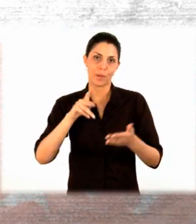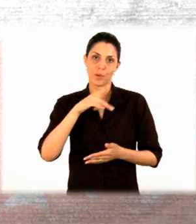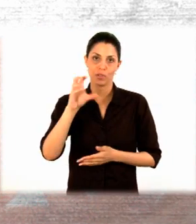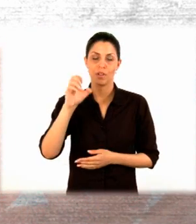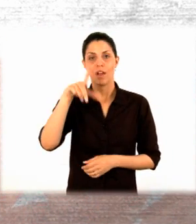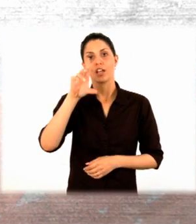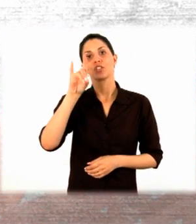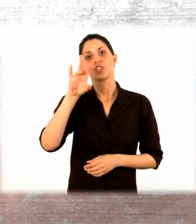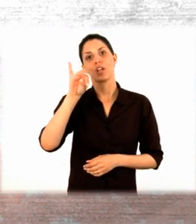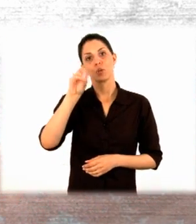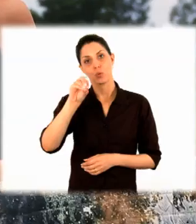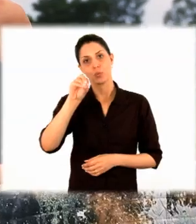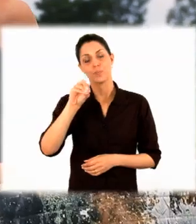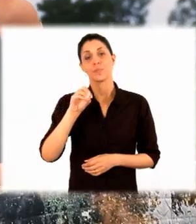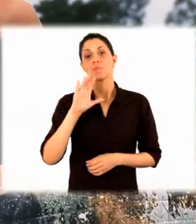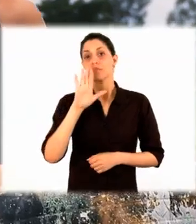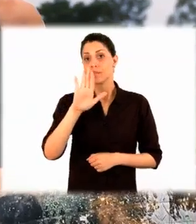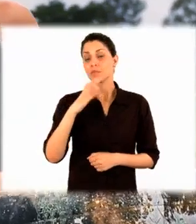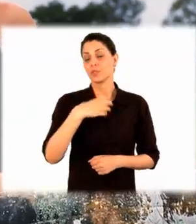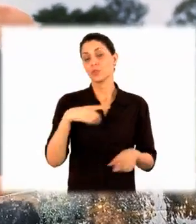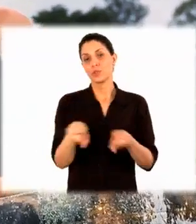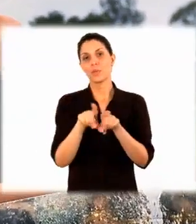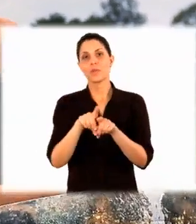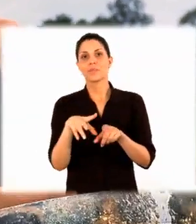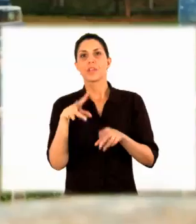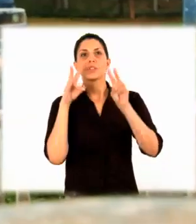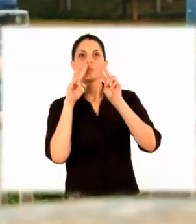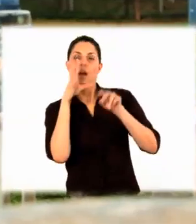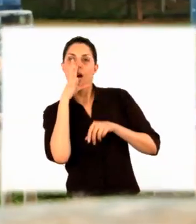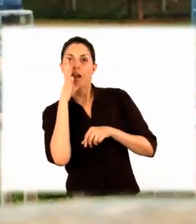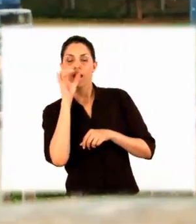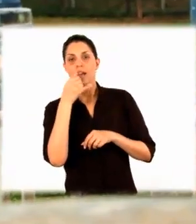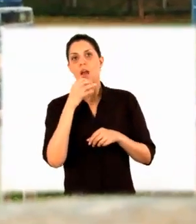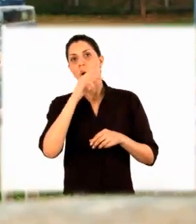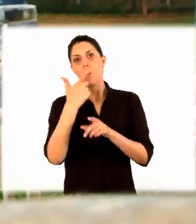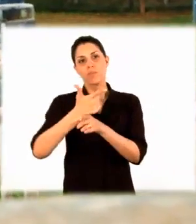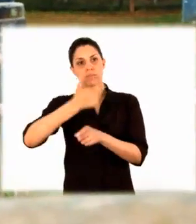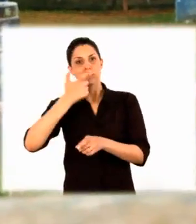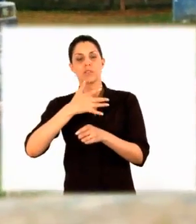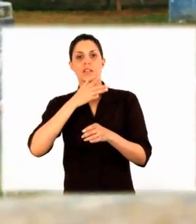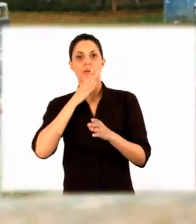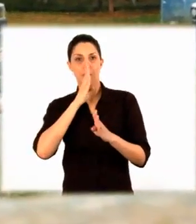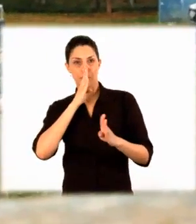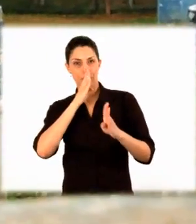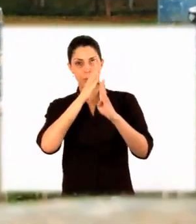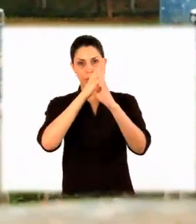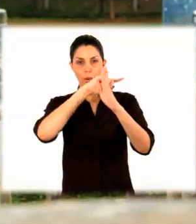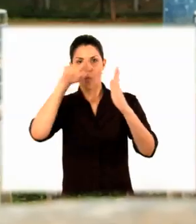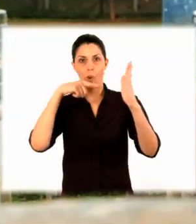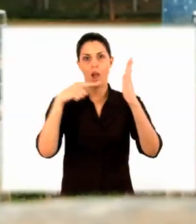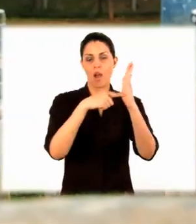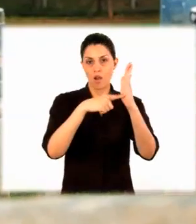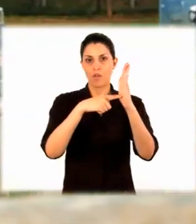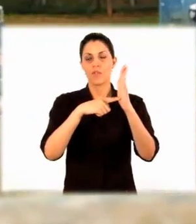verbo transitivo direto. Agora, no sentido também de mirar, né? O atirador de elite visou